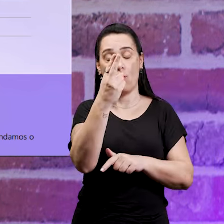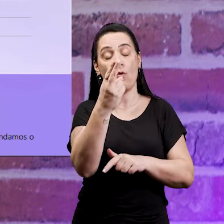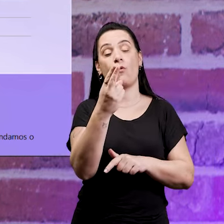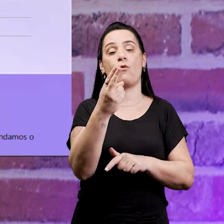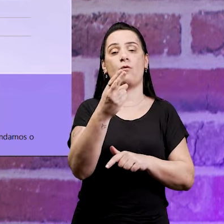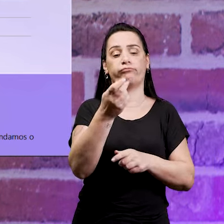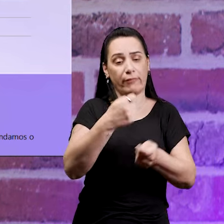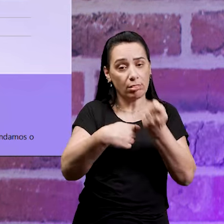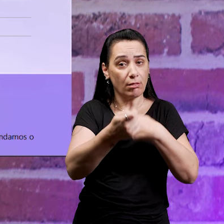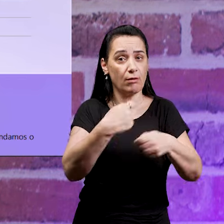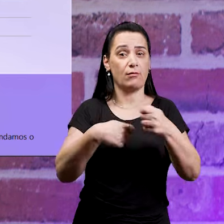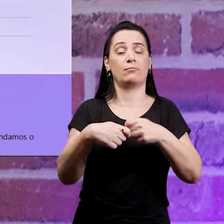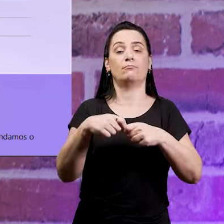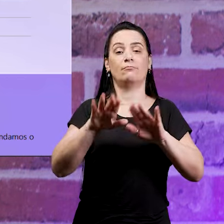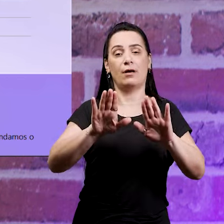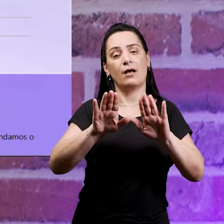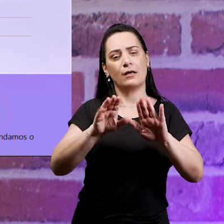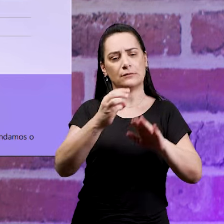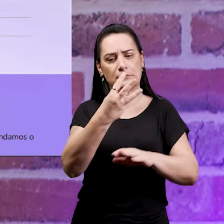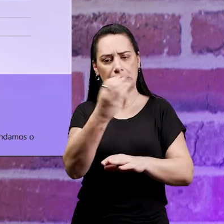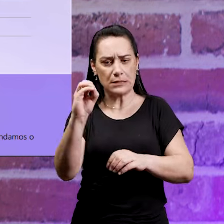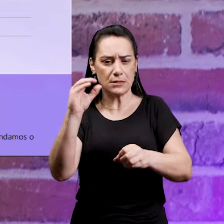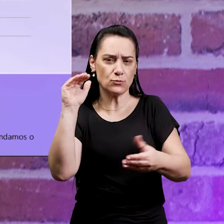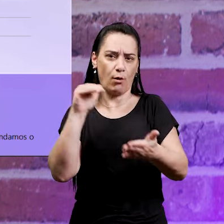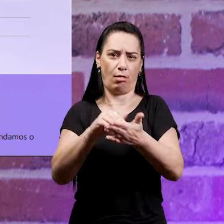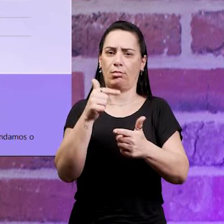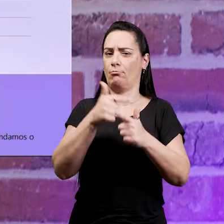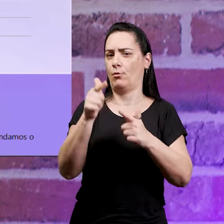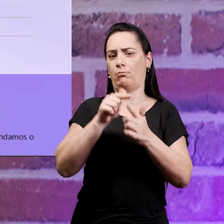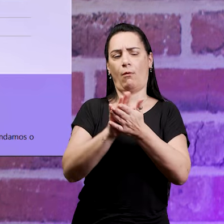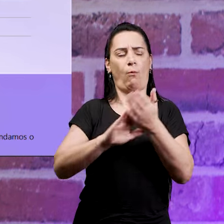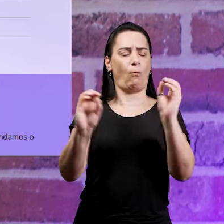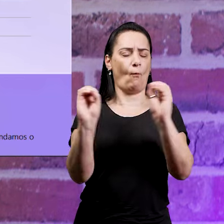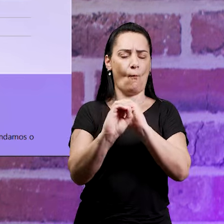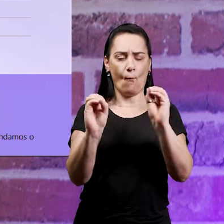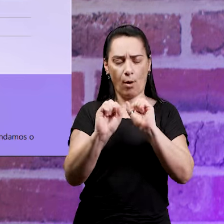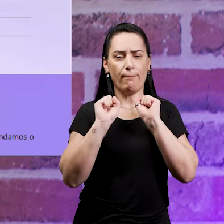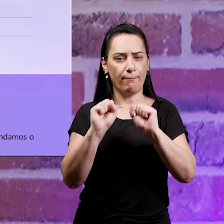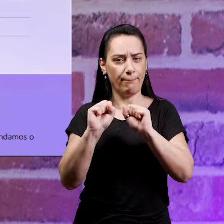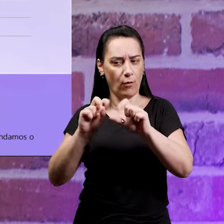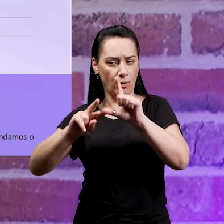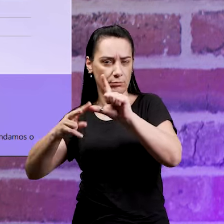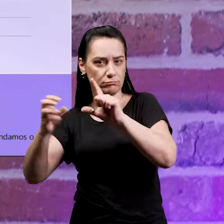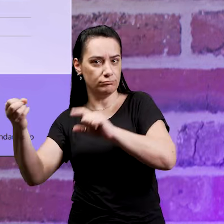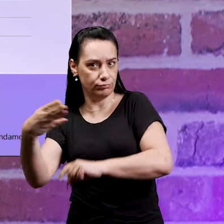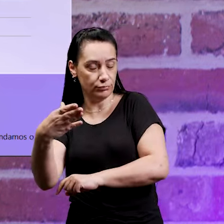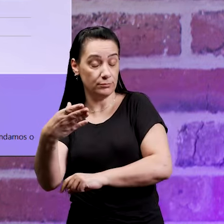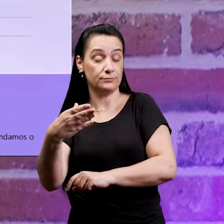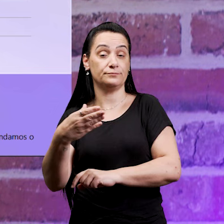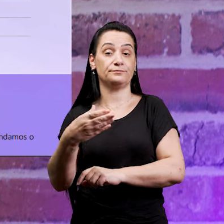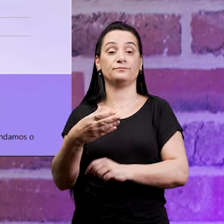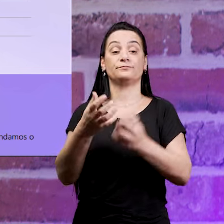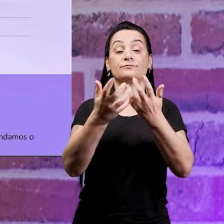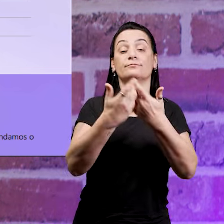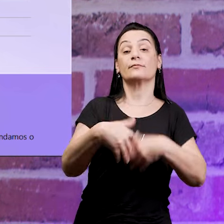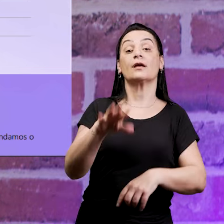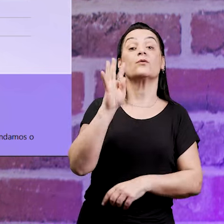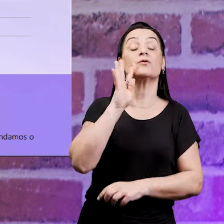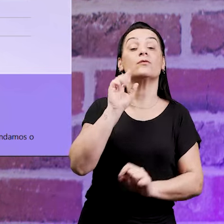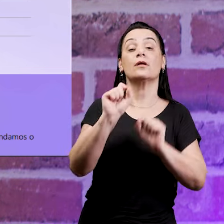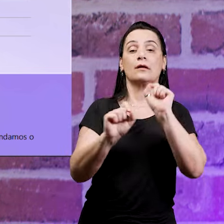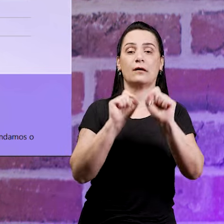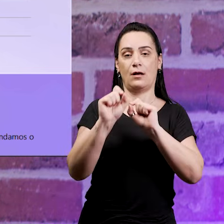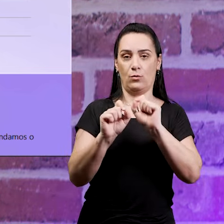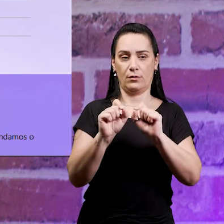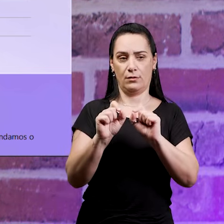então mesmo o Premium, tá? Mas se você utilizar até 300, não tem nenhum problema, pode ir no Essentials, tá? Outro recurso